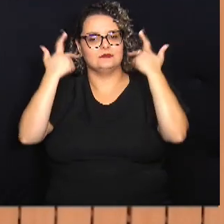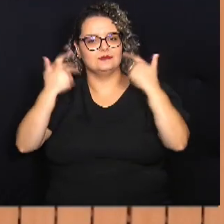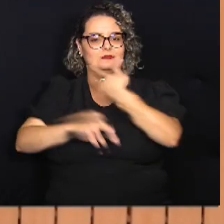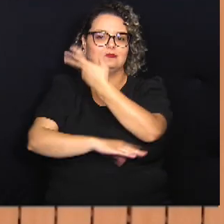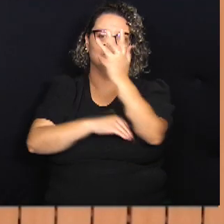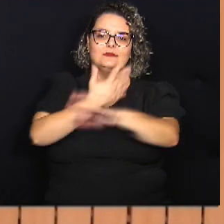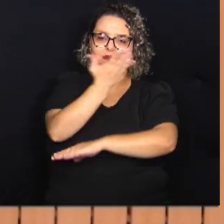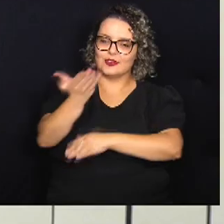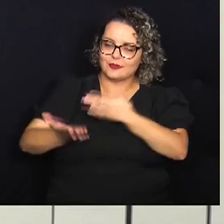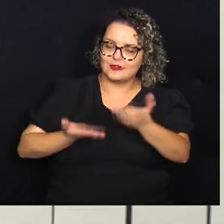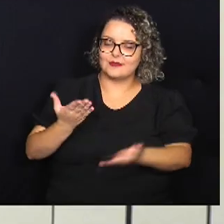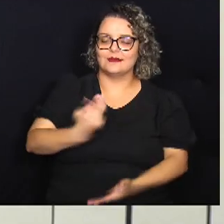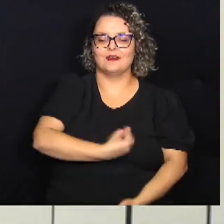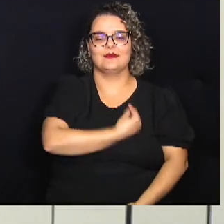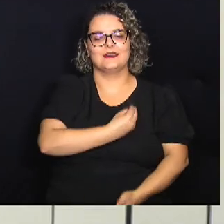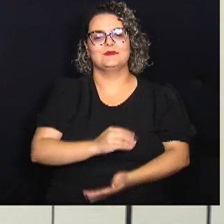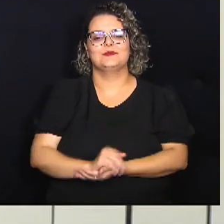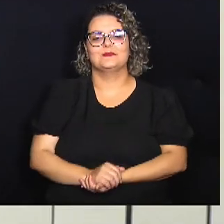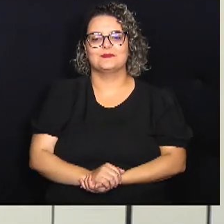vida.